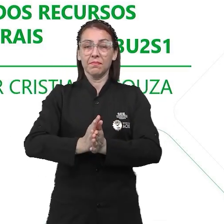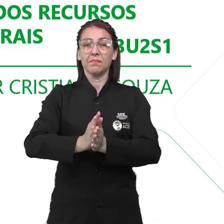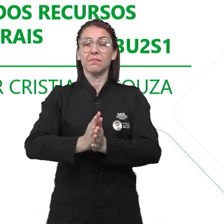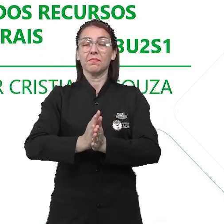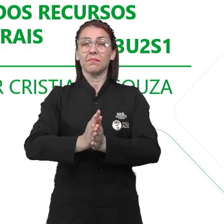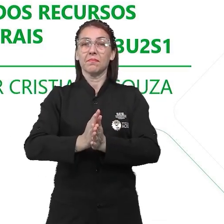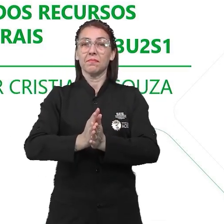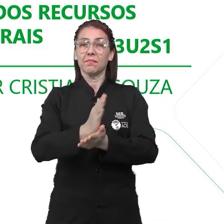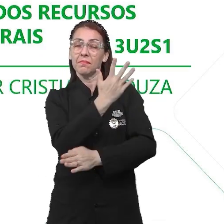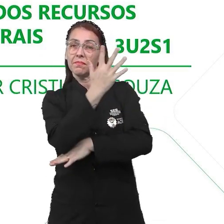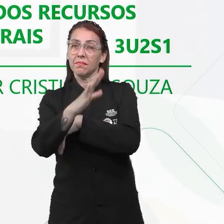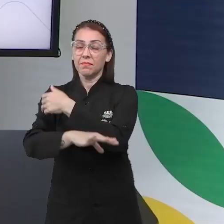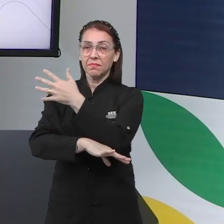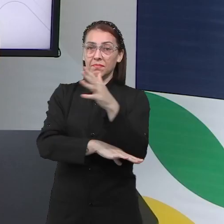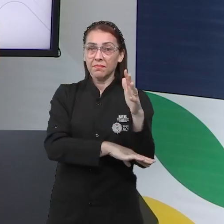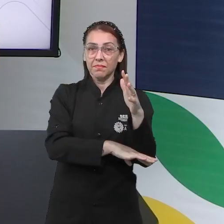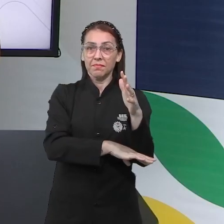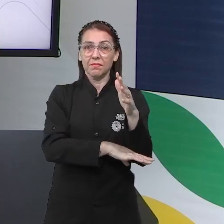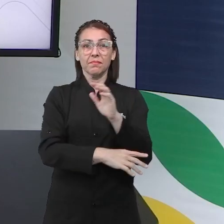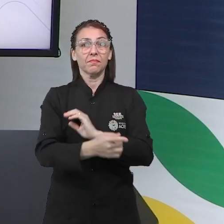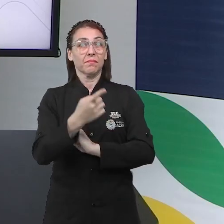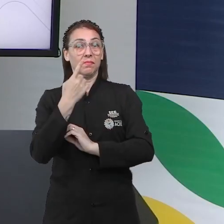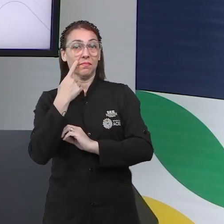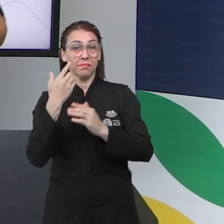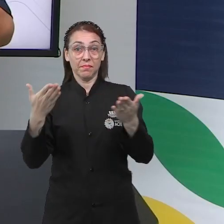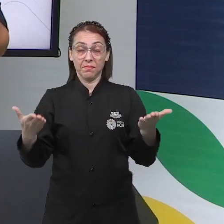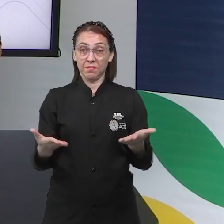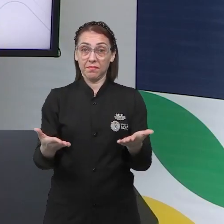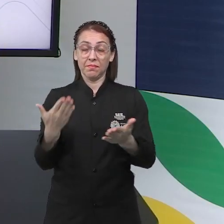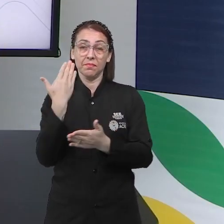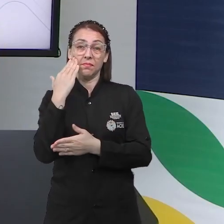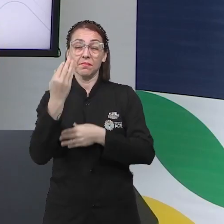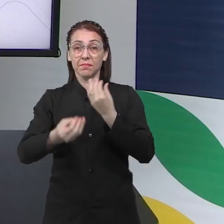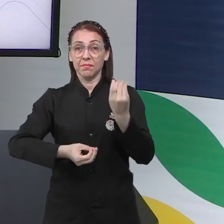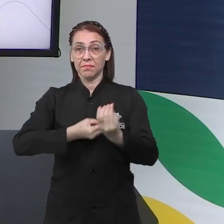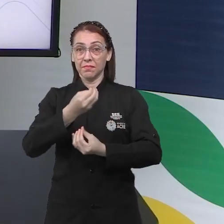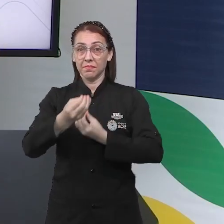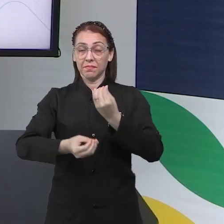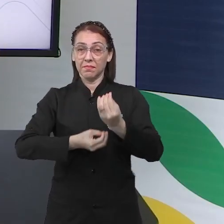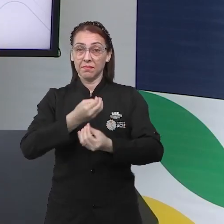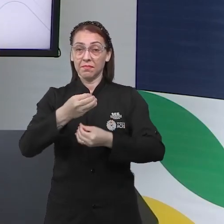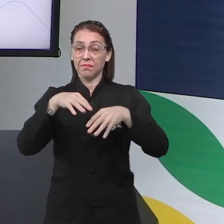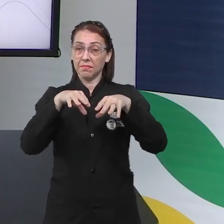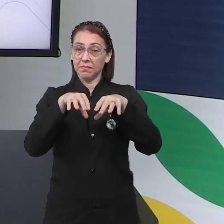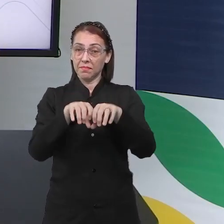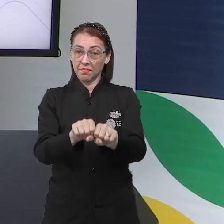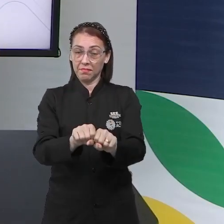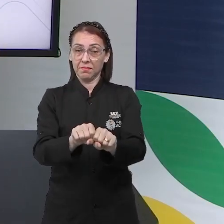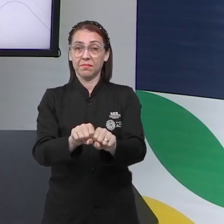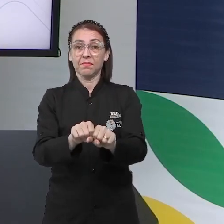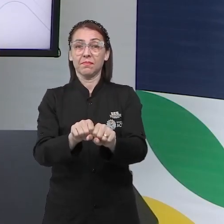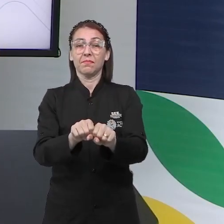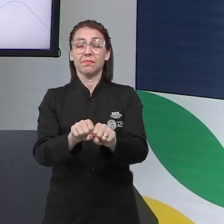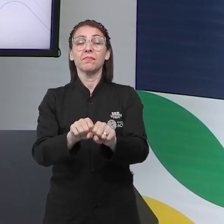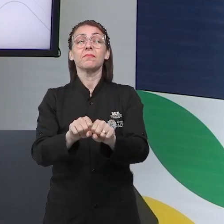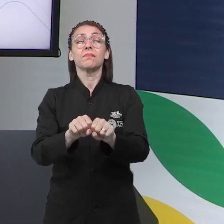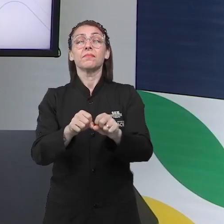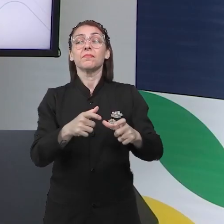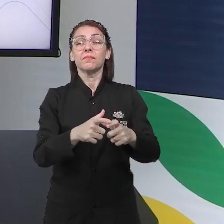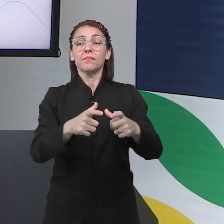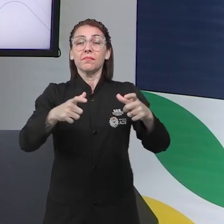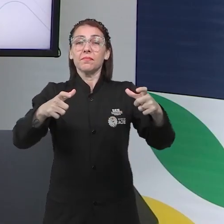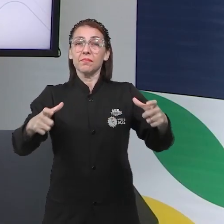dos Recursos Naturais. Vamos hoje entender como o processo de colonização gerou a ocupação de